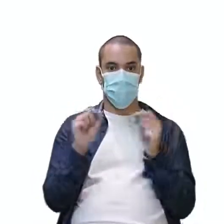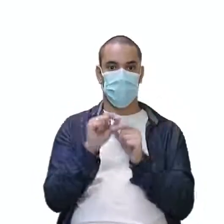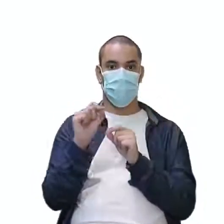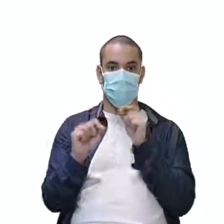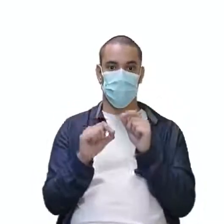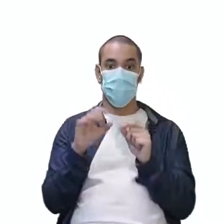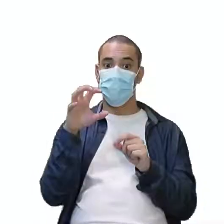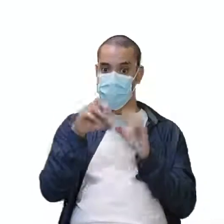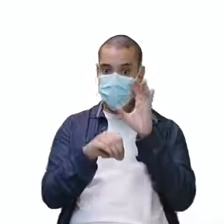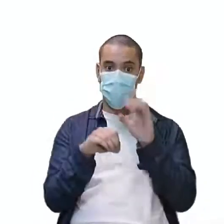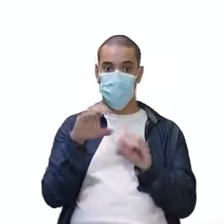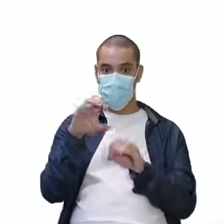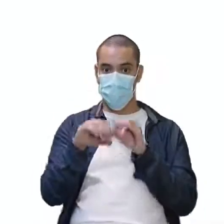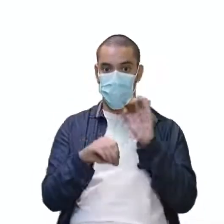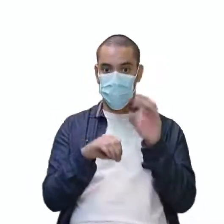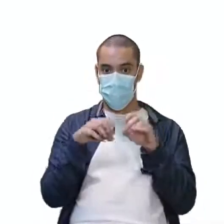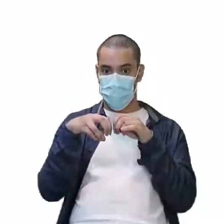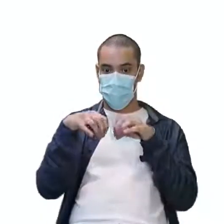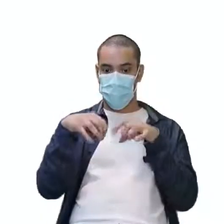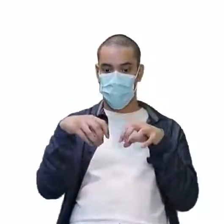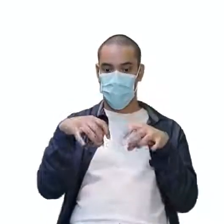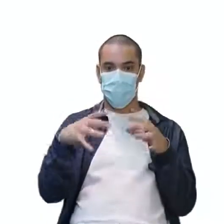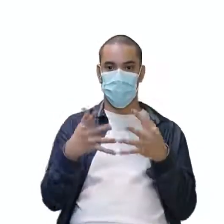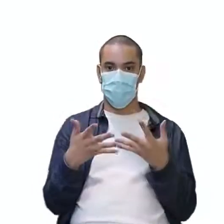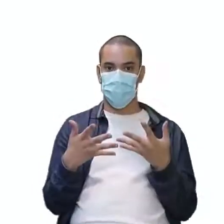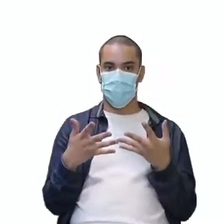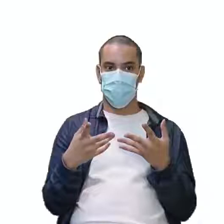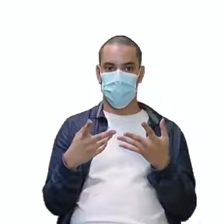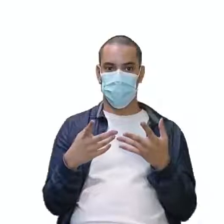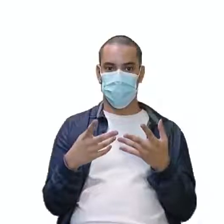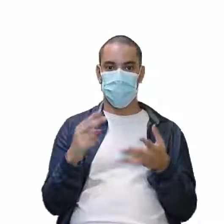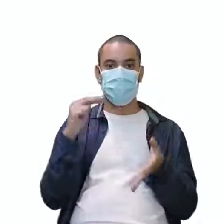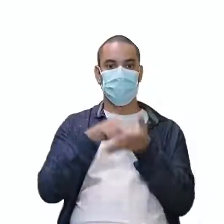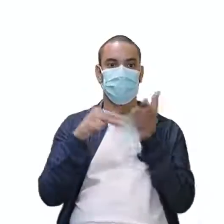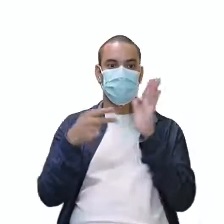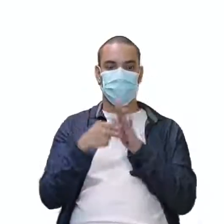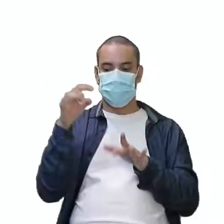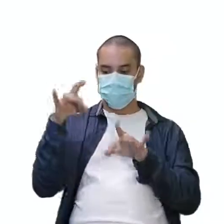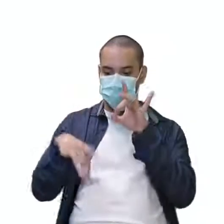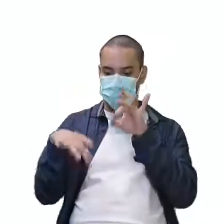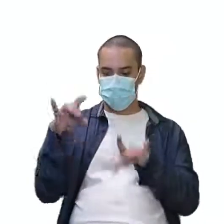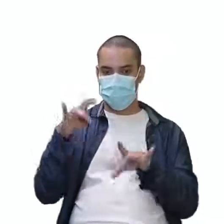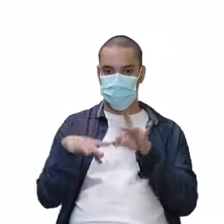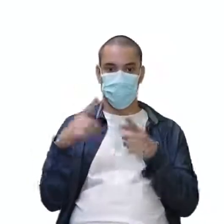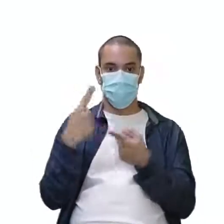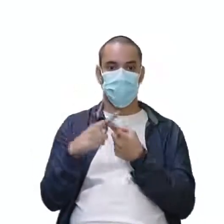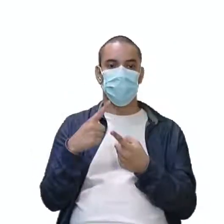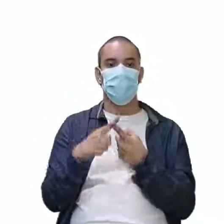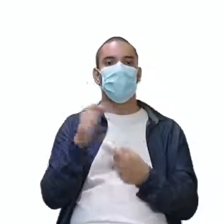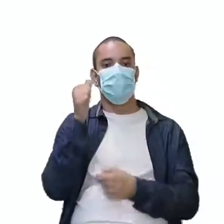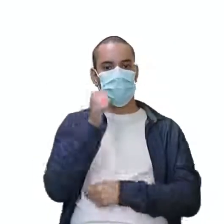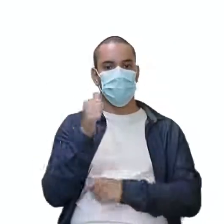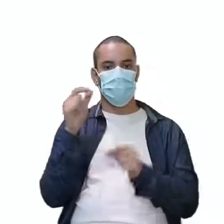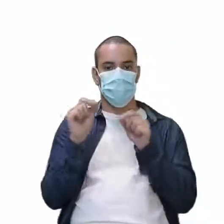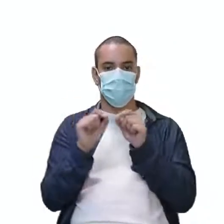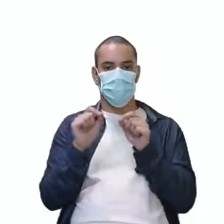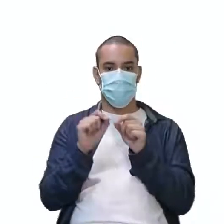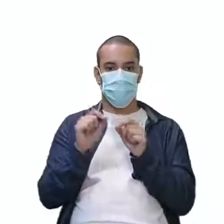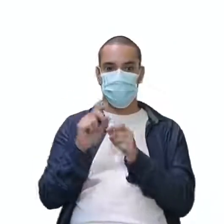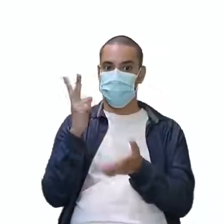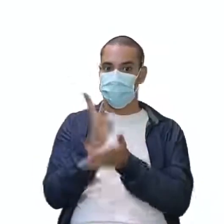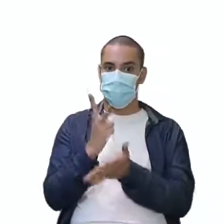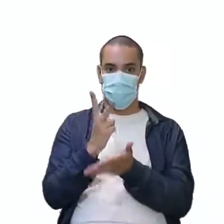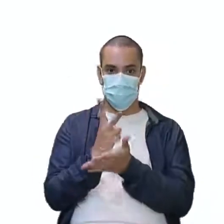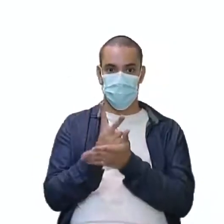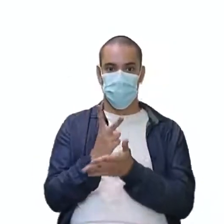se alimentando também daquele que estava ali. Serviu de depósito, né? Na verdade, as fêmeas colocam seus ovinhos no dorso desses